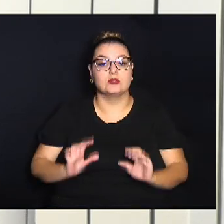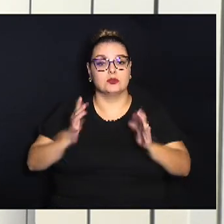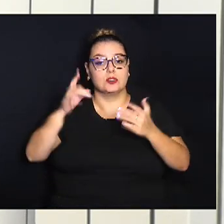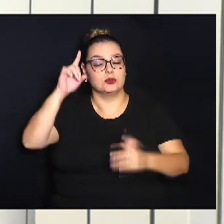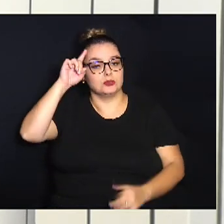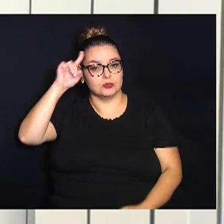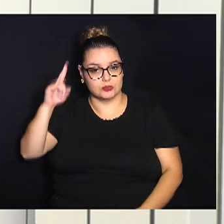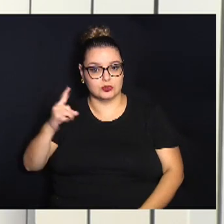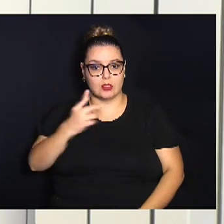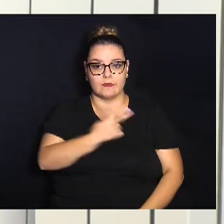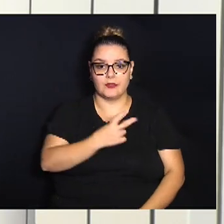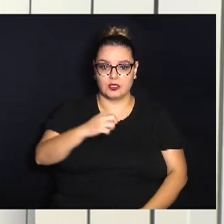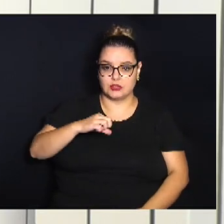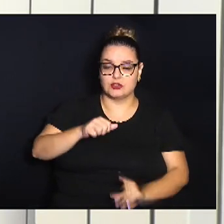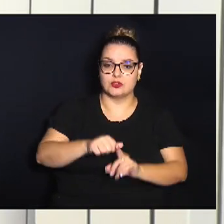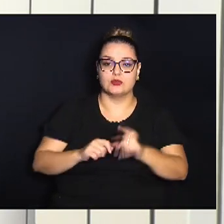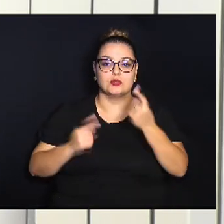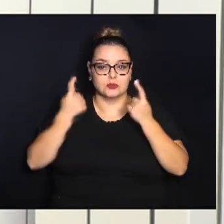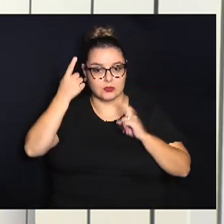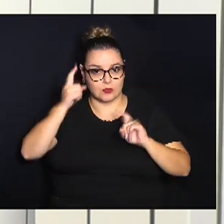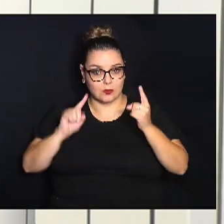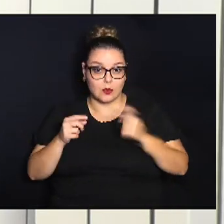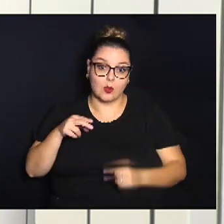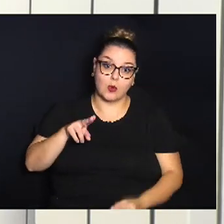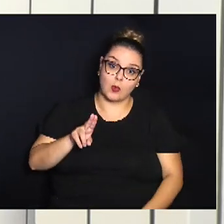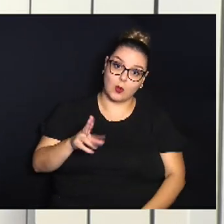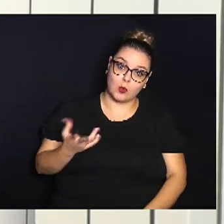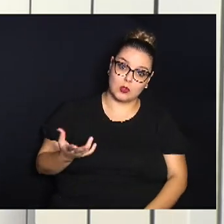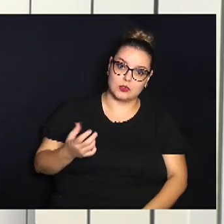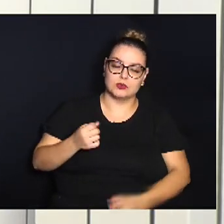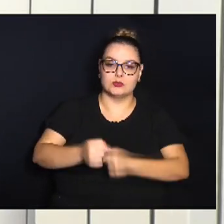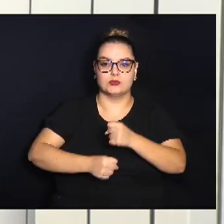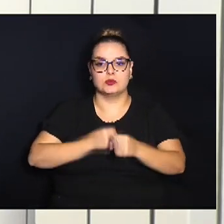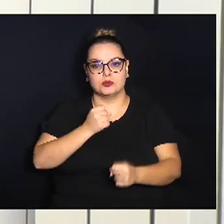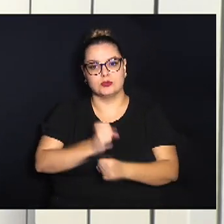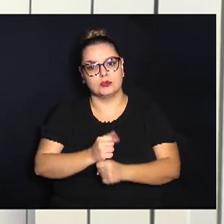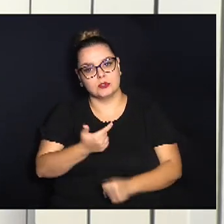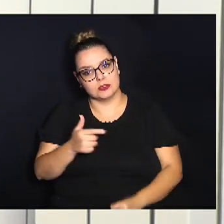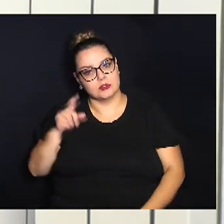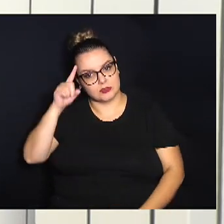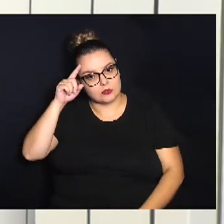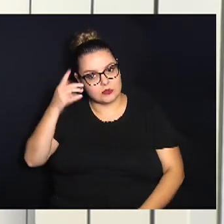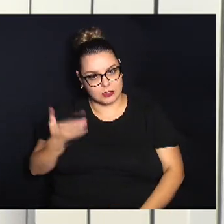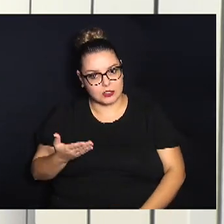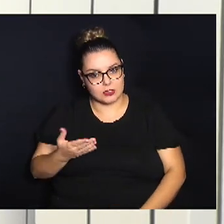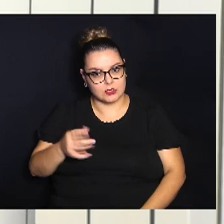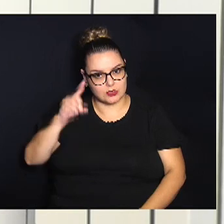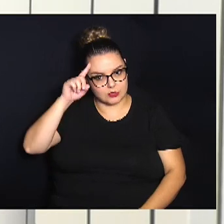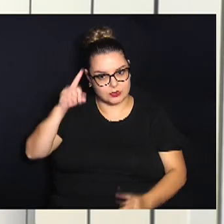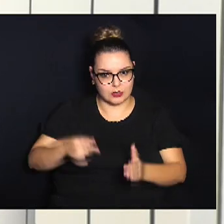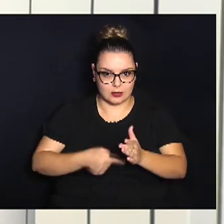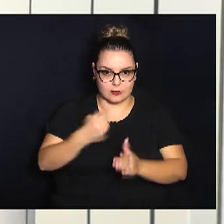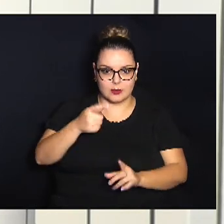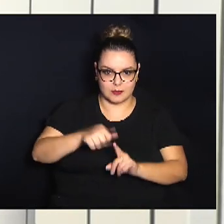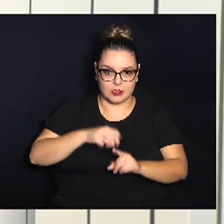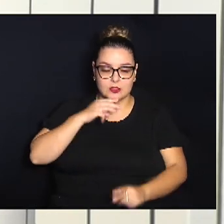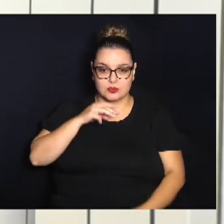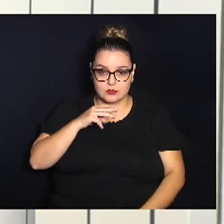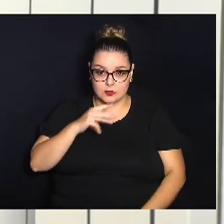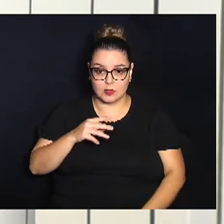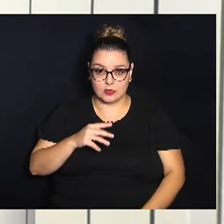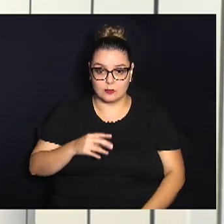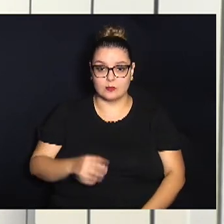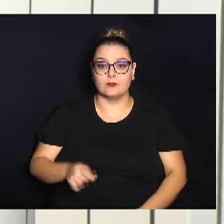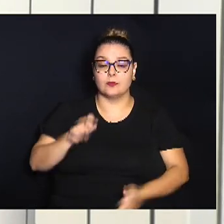dia 29 de fevereiro, ou, nos anos em que não houver essa data, no dia 1º de março. O